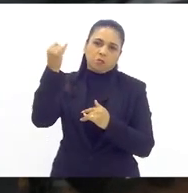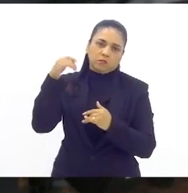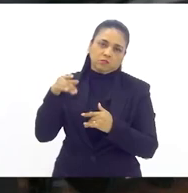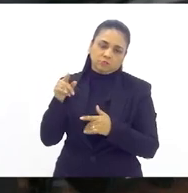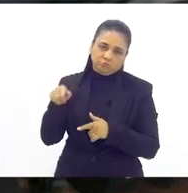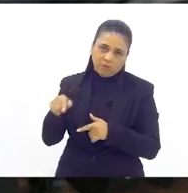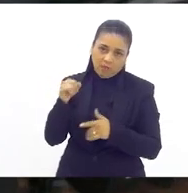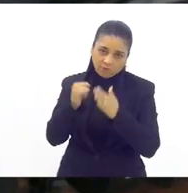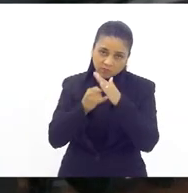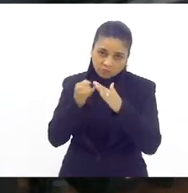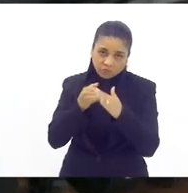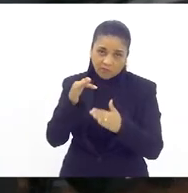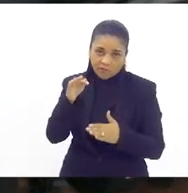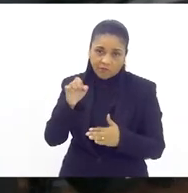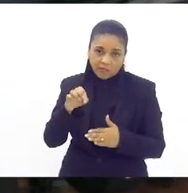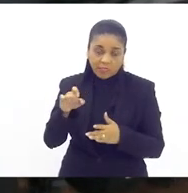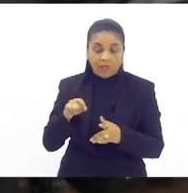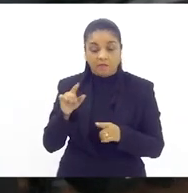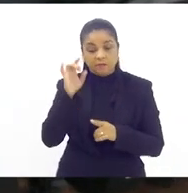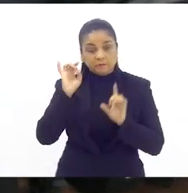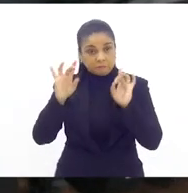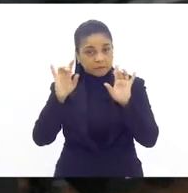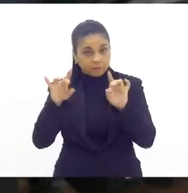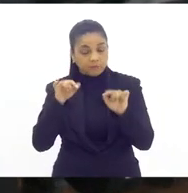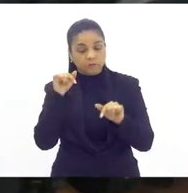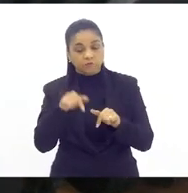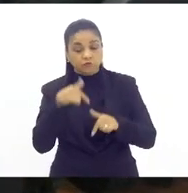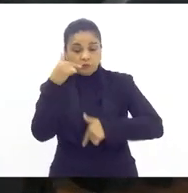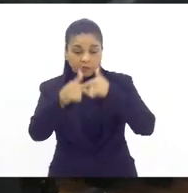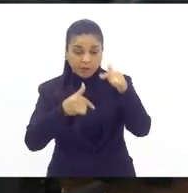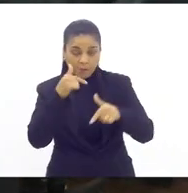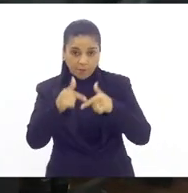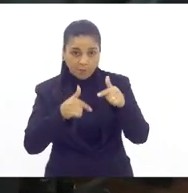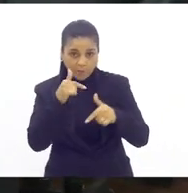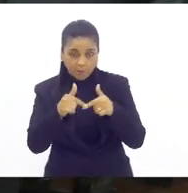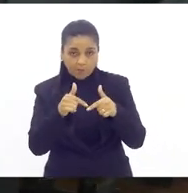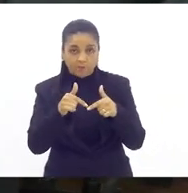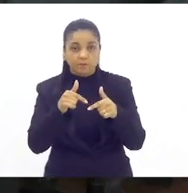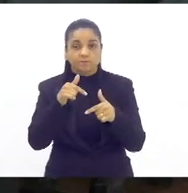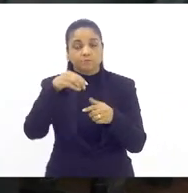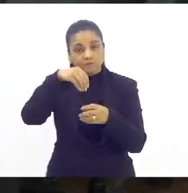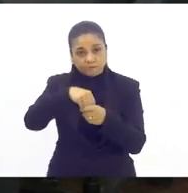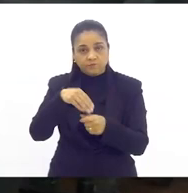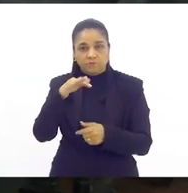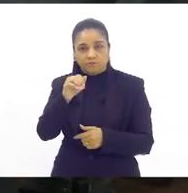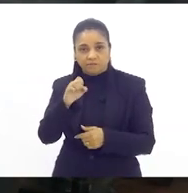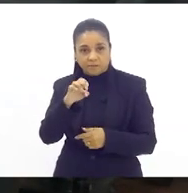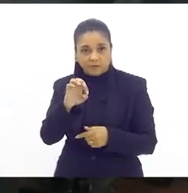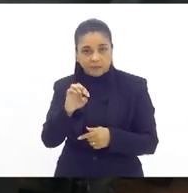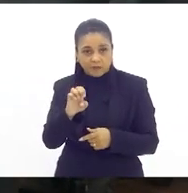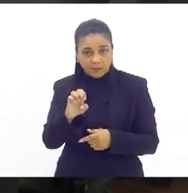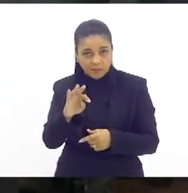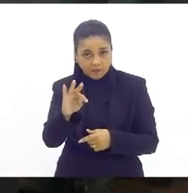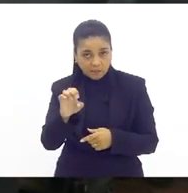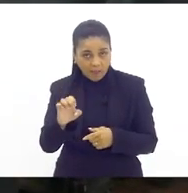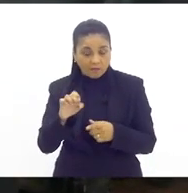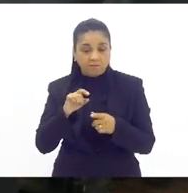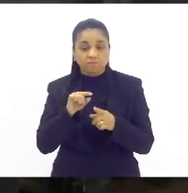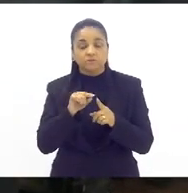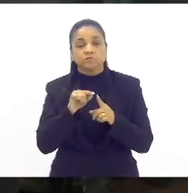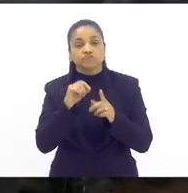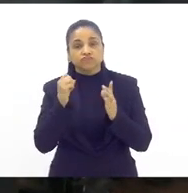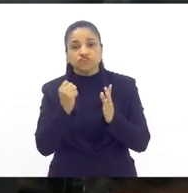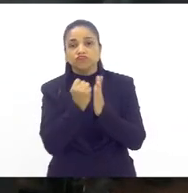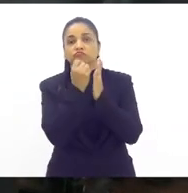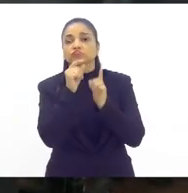Faete cumpre especialmente em relação aos trabalhadores e trabalhadores da Faetec Vale destacar aquilo que foi colocado pelos